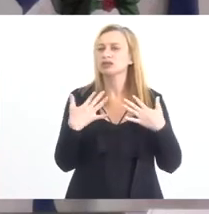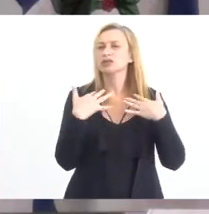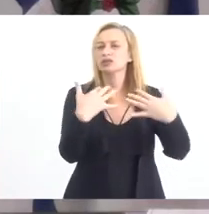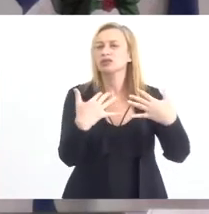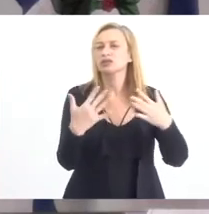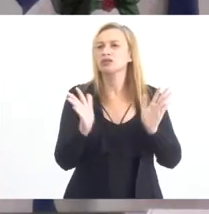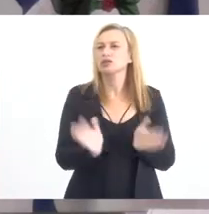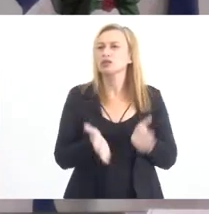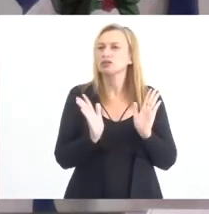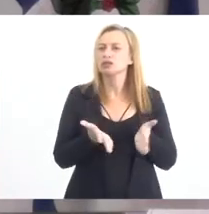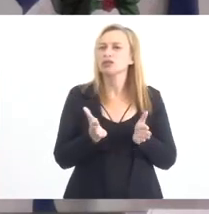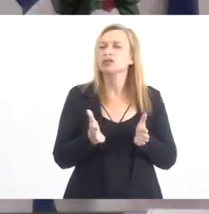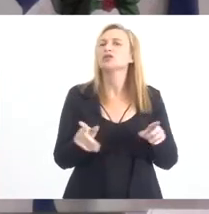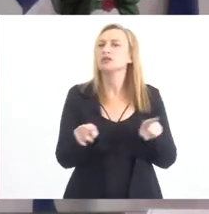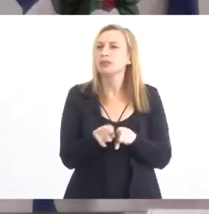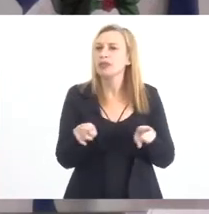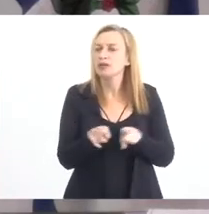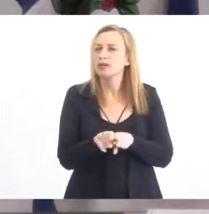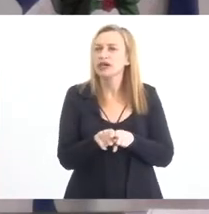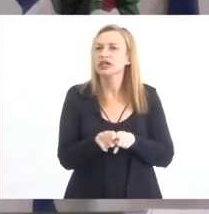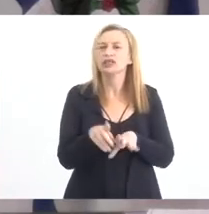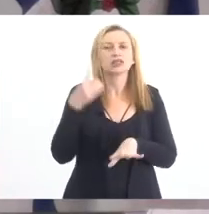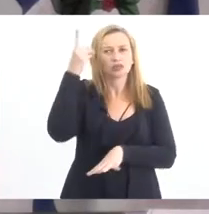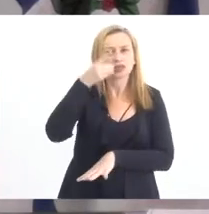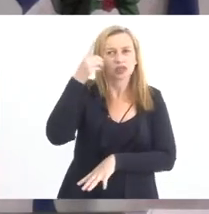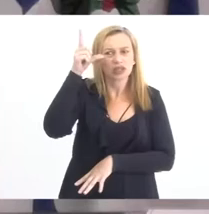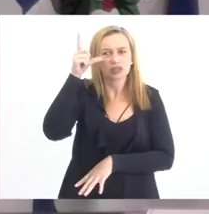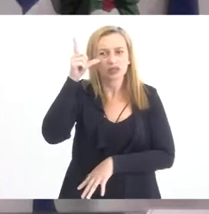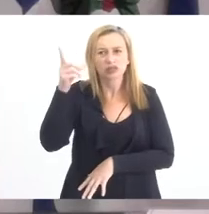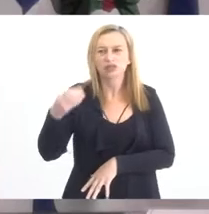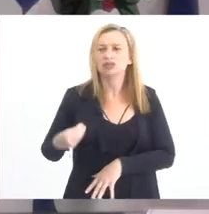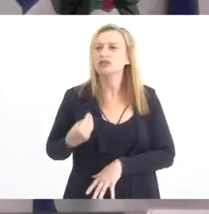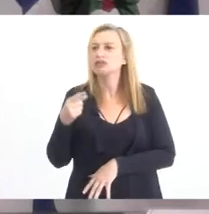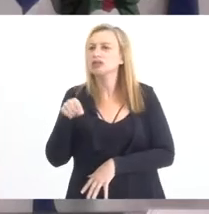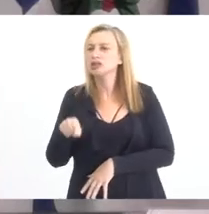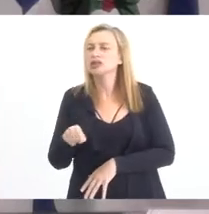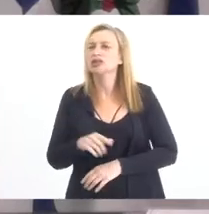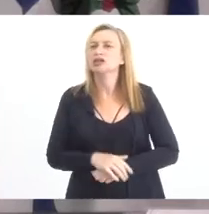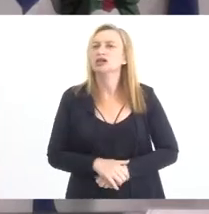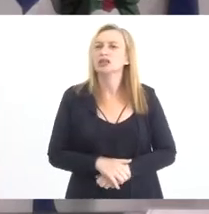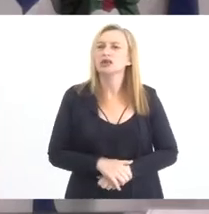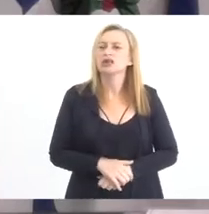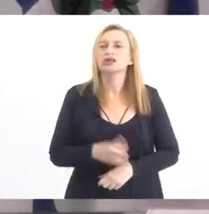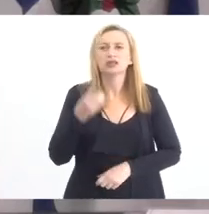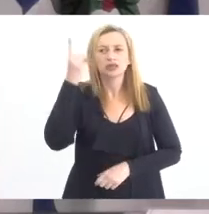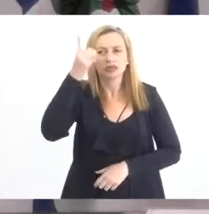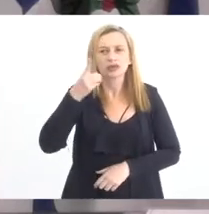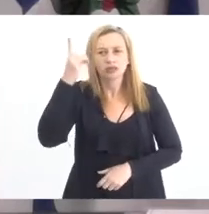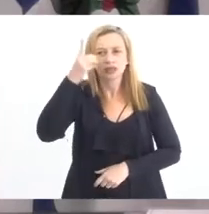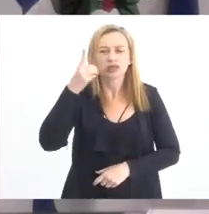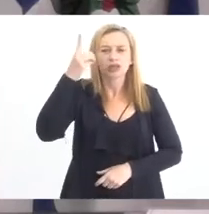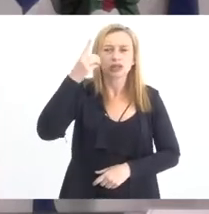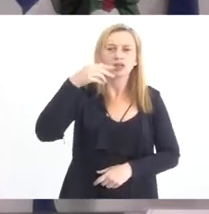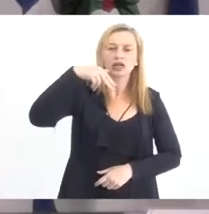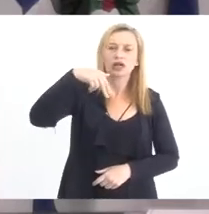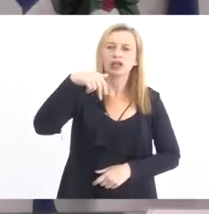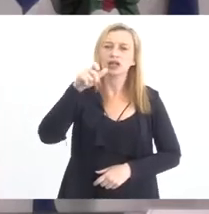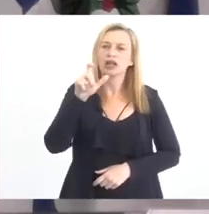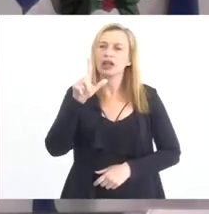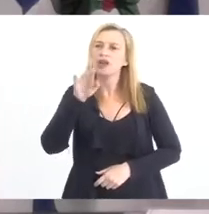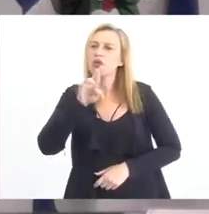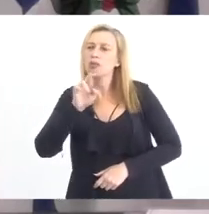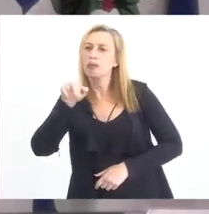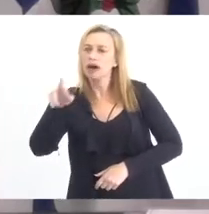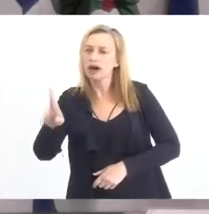hoje. Também saúdo a deputada Lucinha, aqui presente na bancada, o deputado Eliomar Carneiro, Neal de